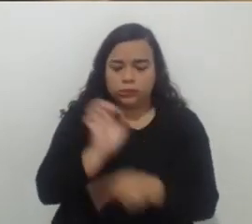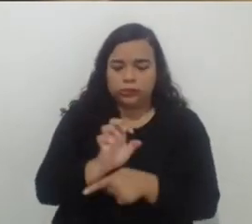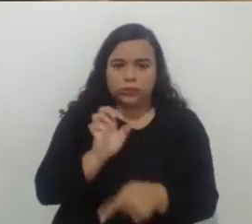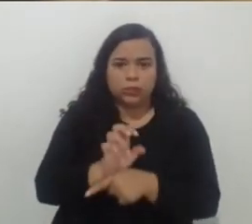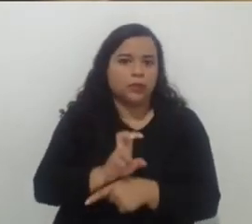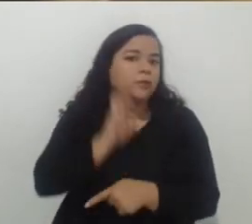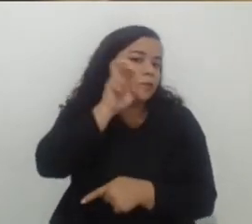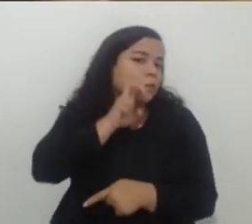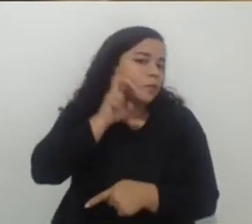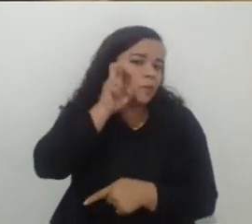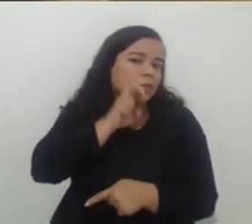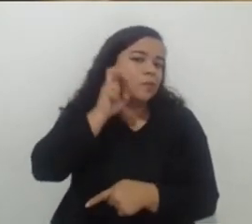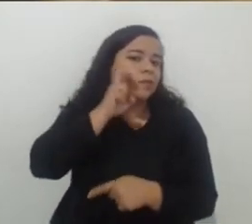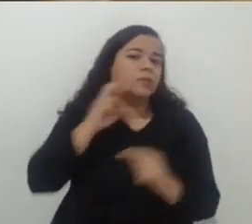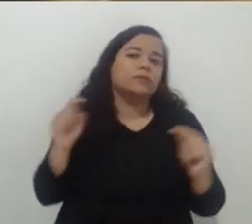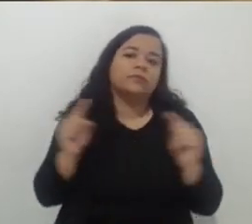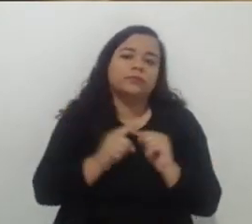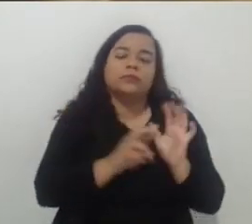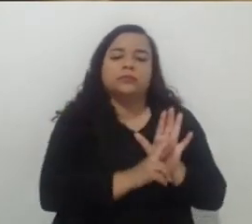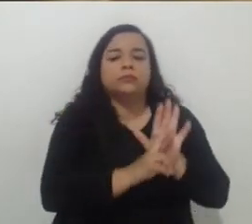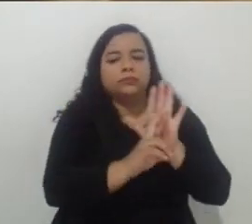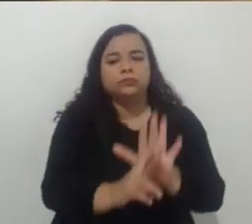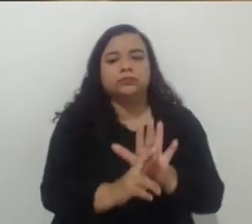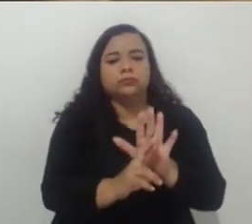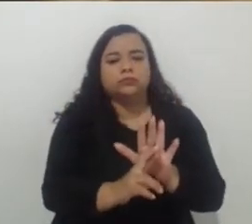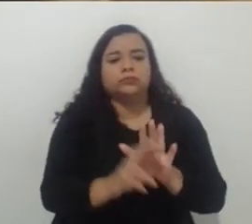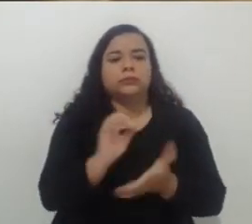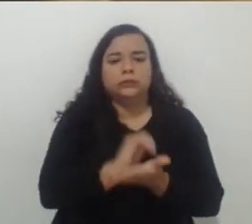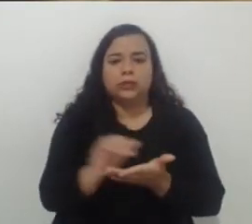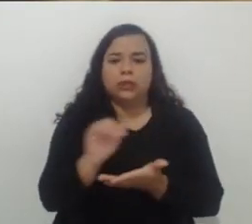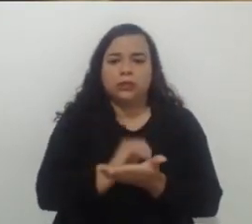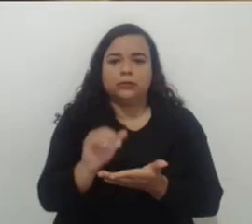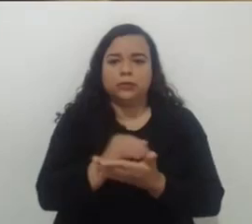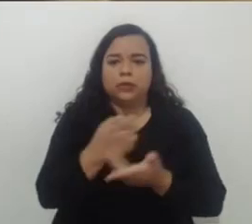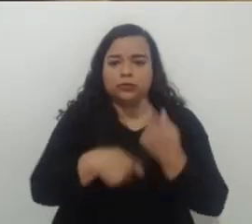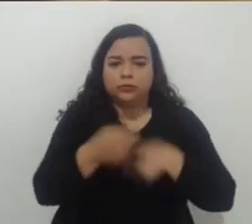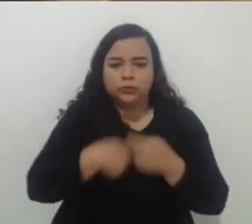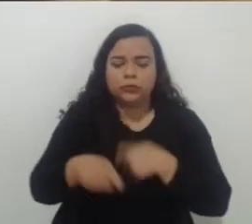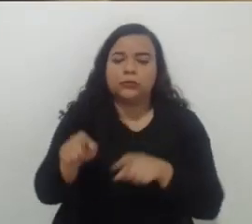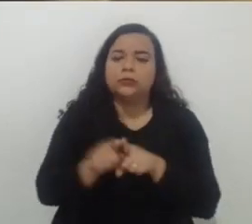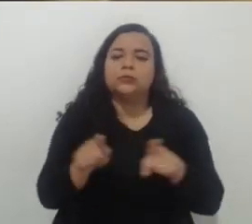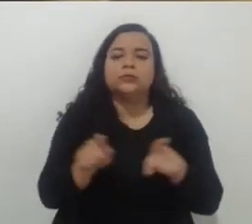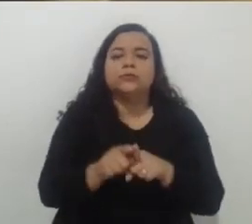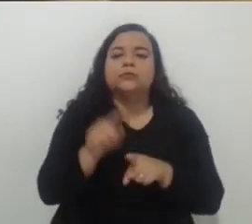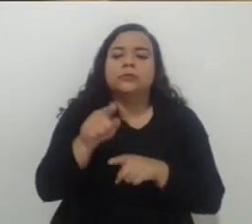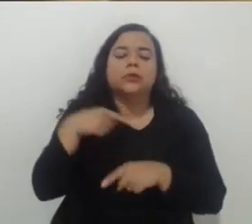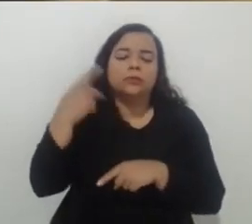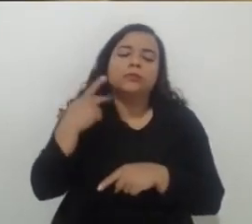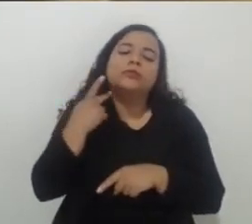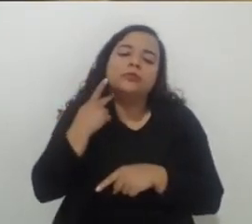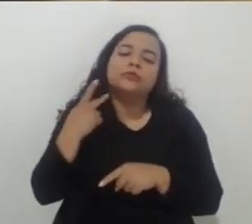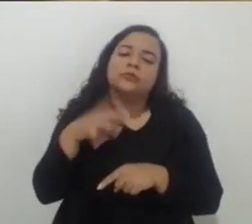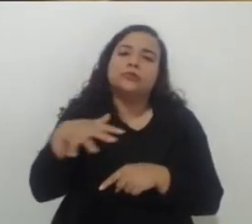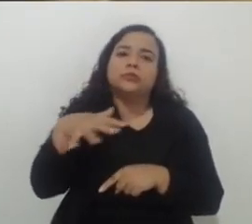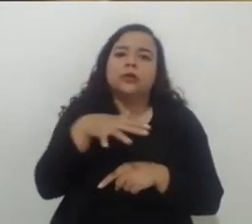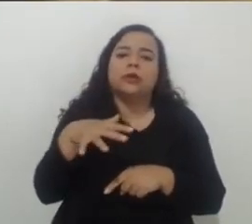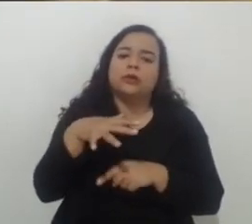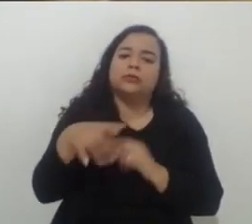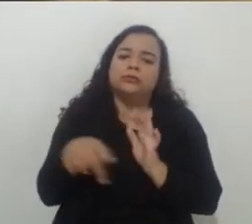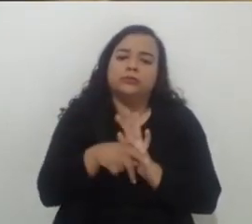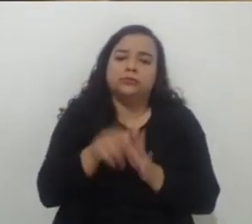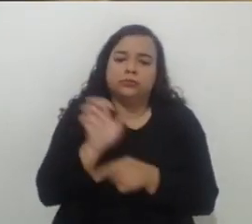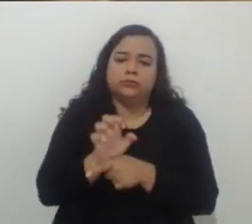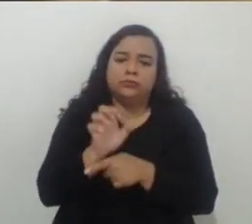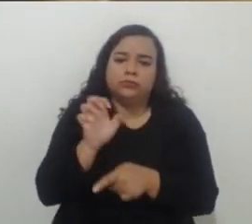então governadora Vilma de Faria, pelo seu então secretário de administração e pelo seu então procurador-geral do Estado, e